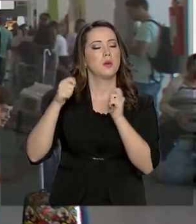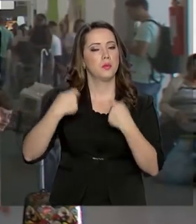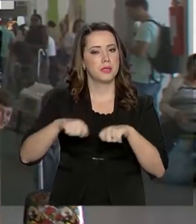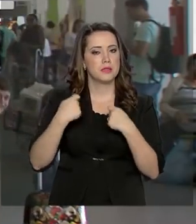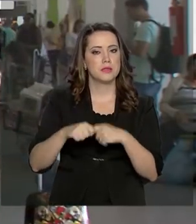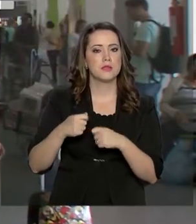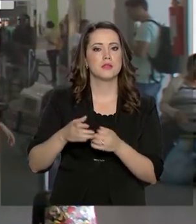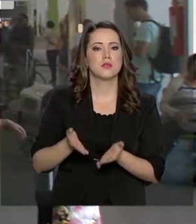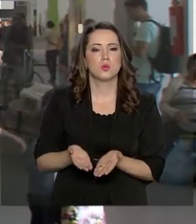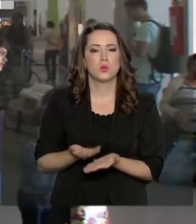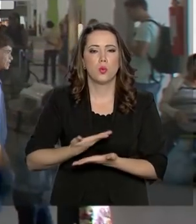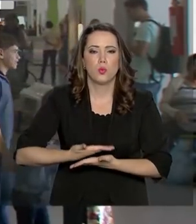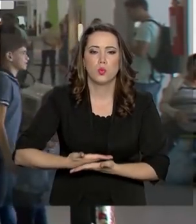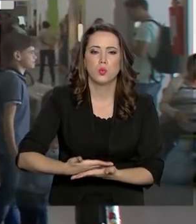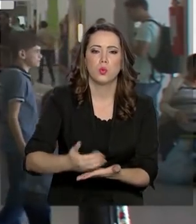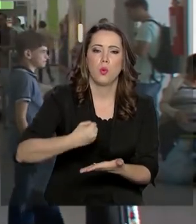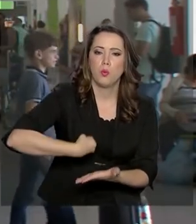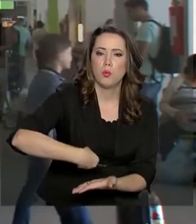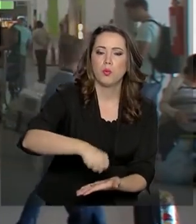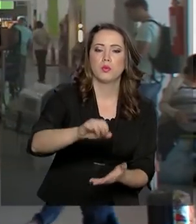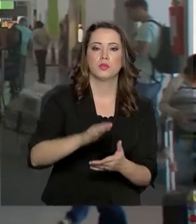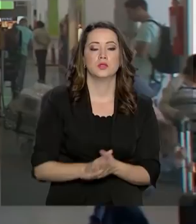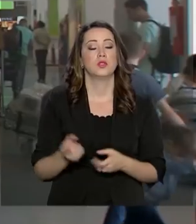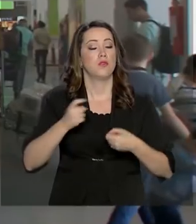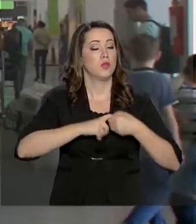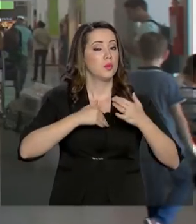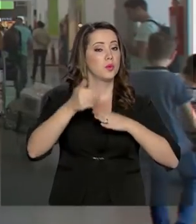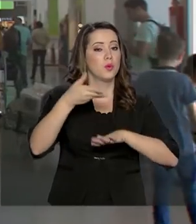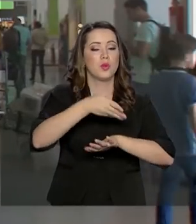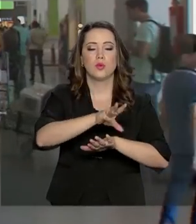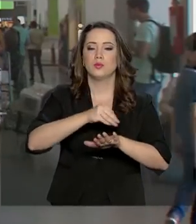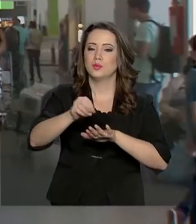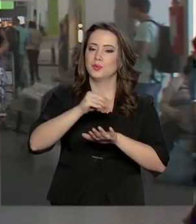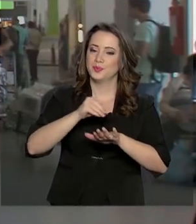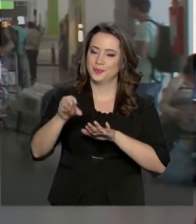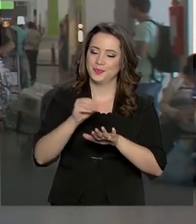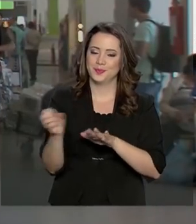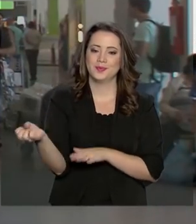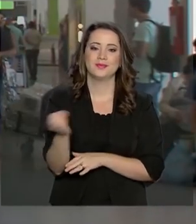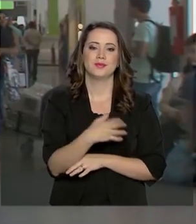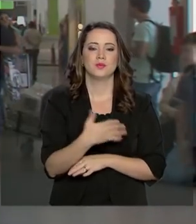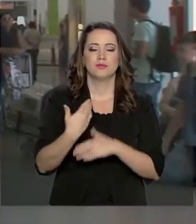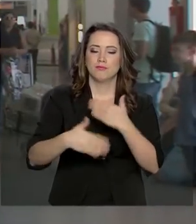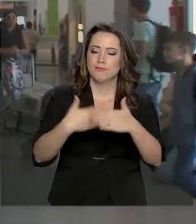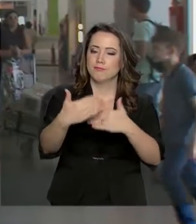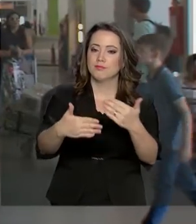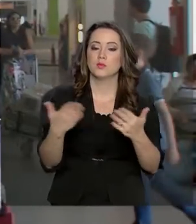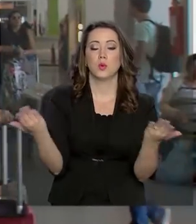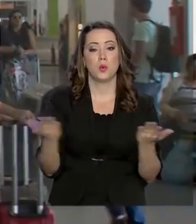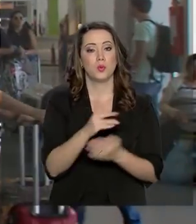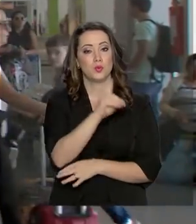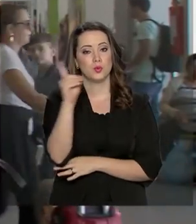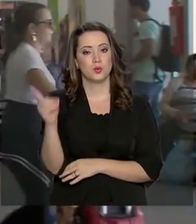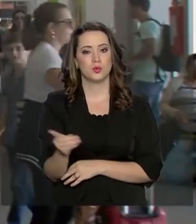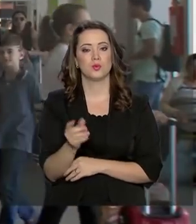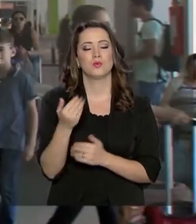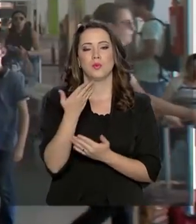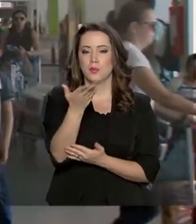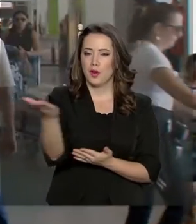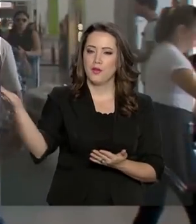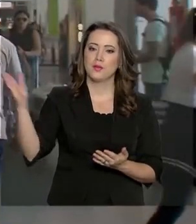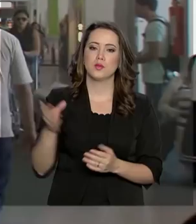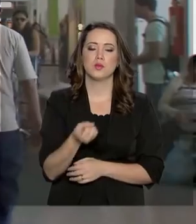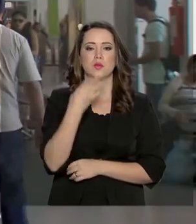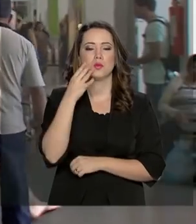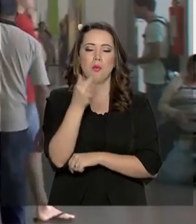despachadas. Nós continuamos por aqui, voltamos a qualquer momento com outras informações ao longo da nossa programação. Para vocês,